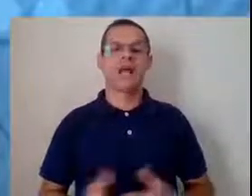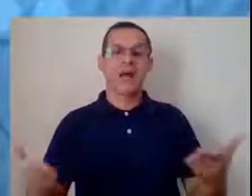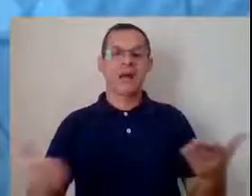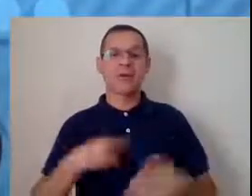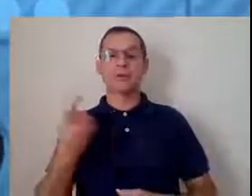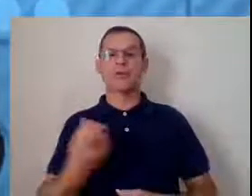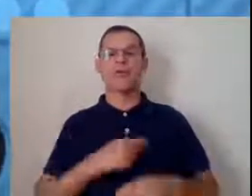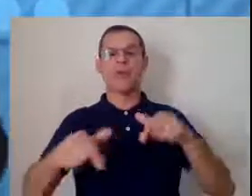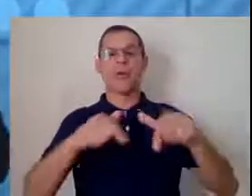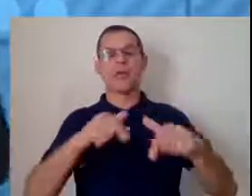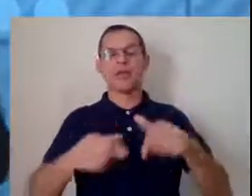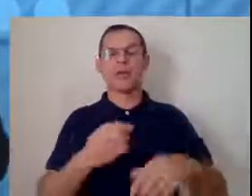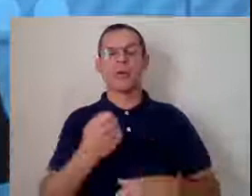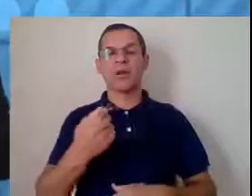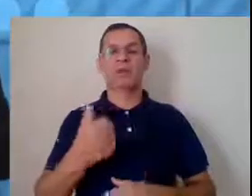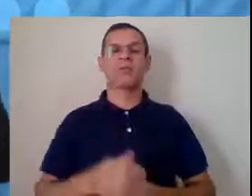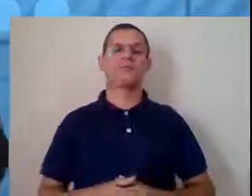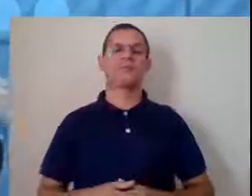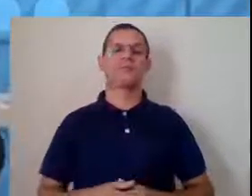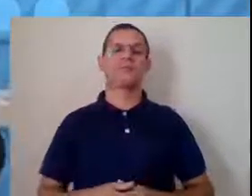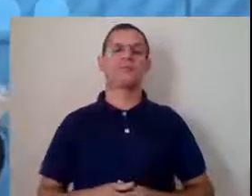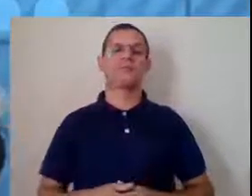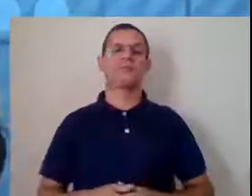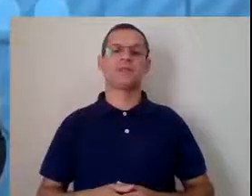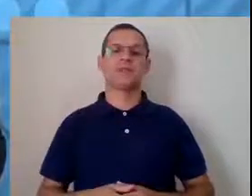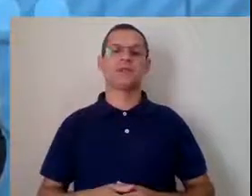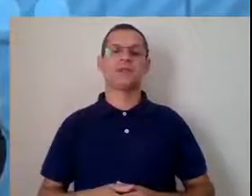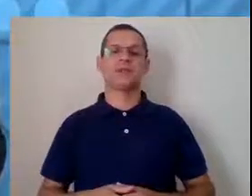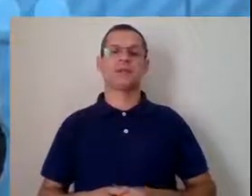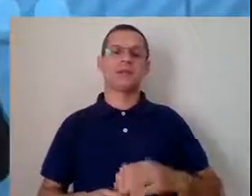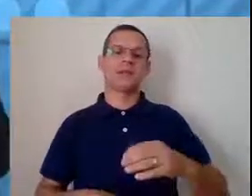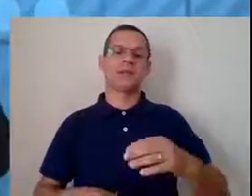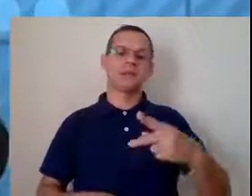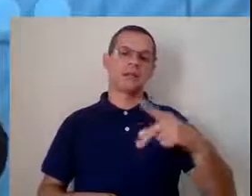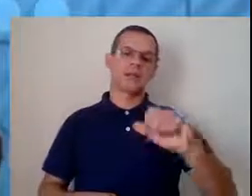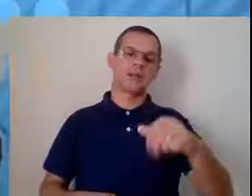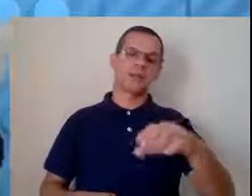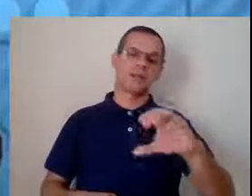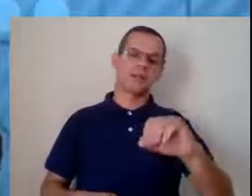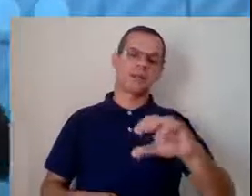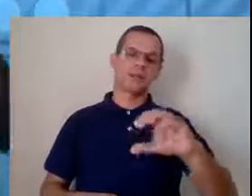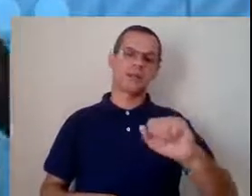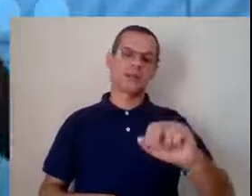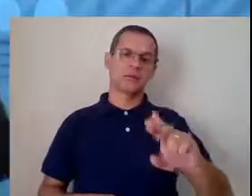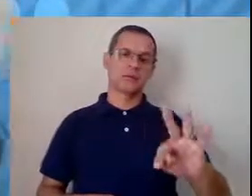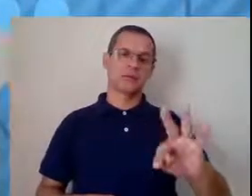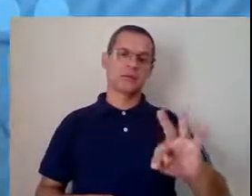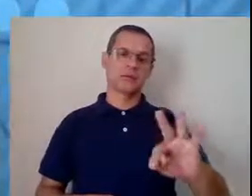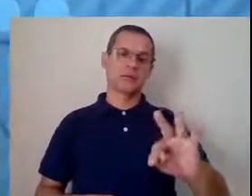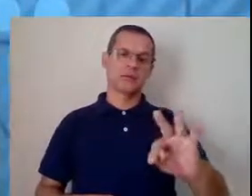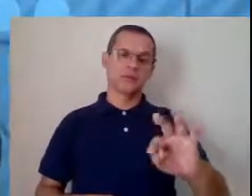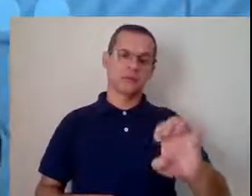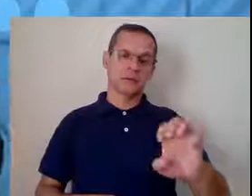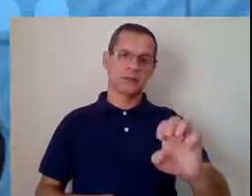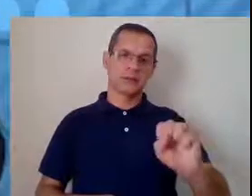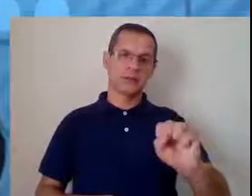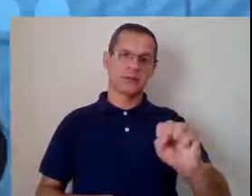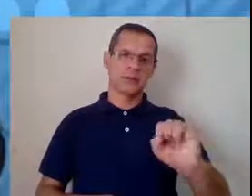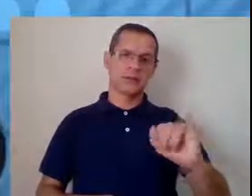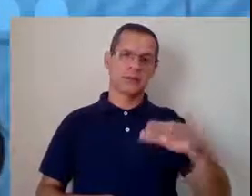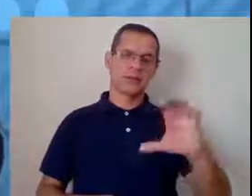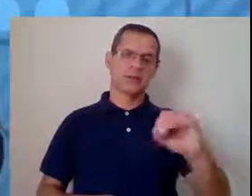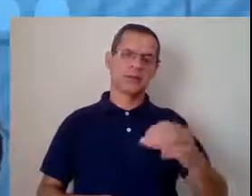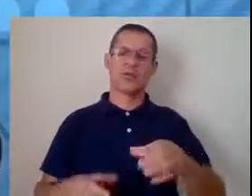Agora nós vamos trabalhar um pouco com plano cartesiano, tá? Plano cartesiano é também um conjunto,